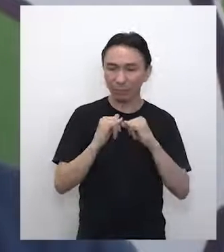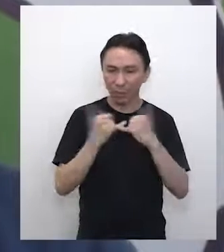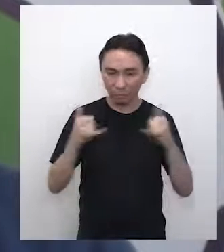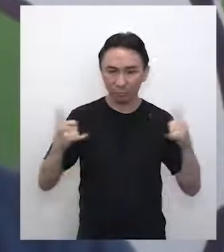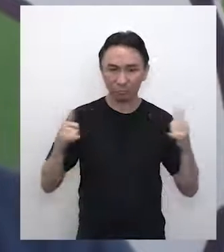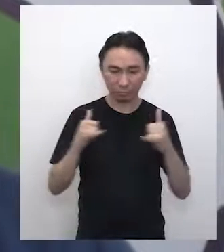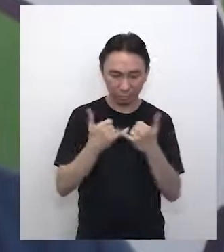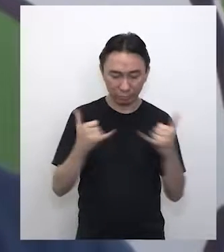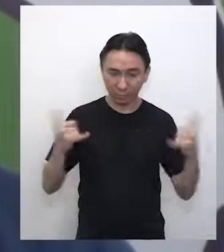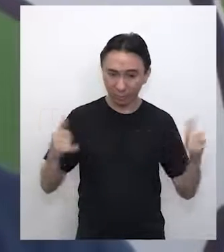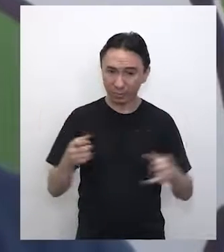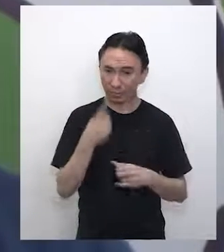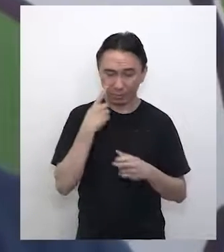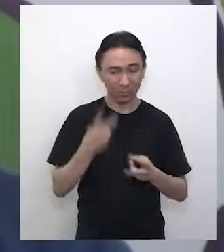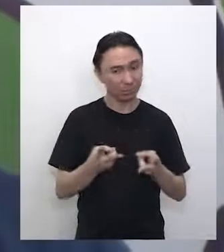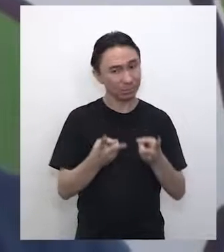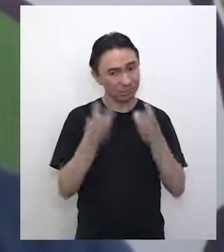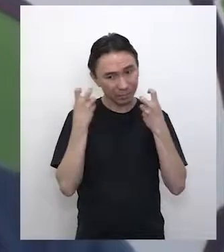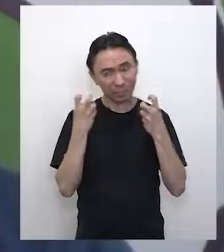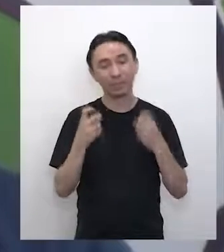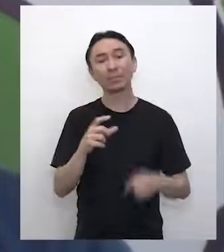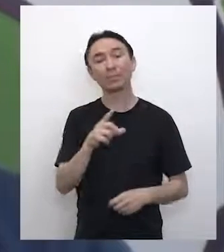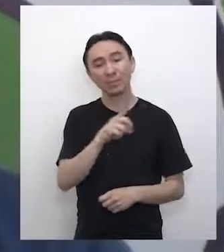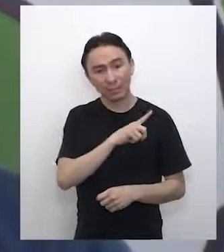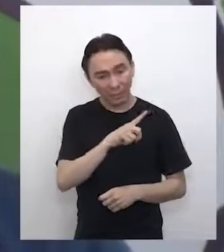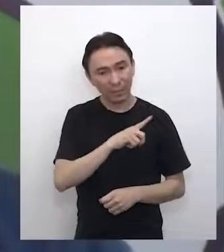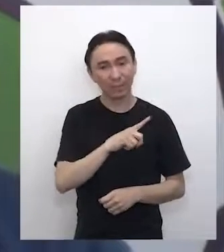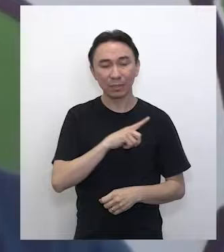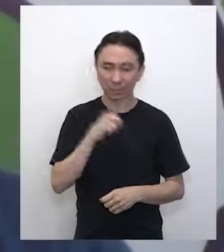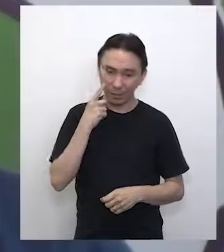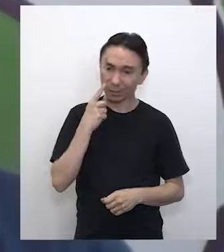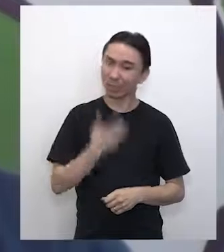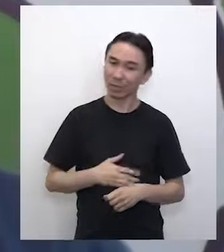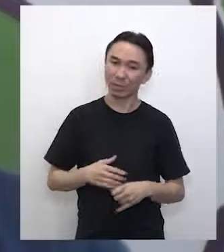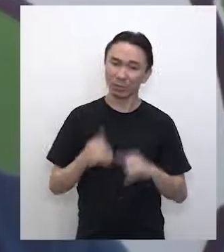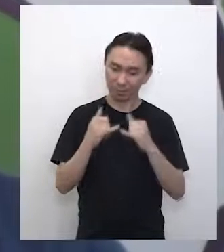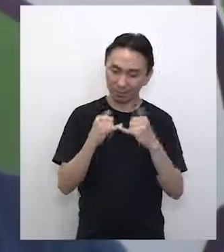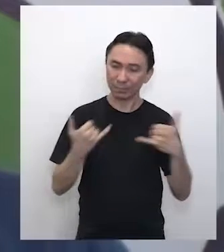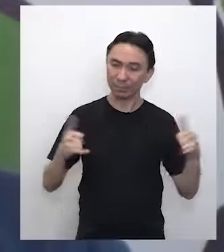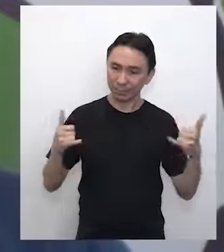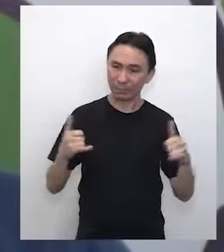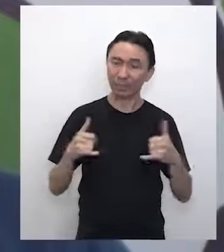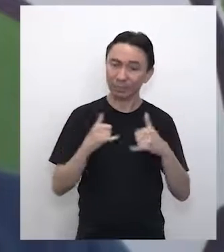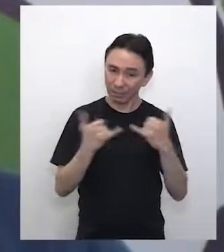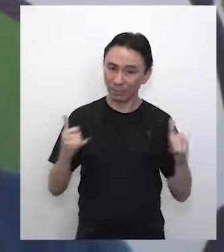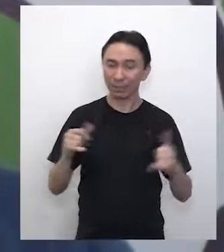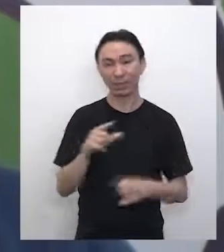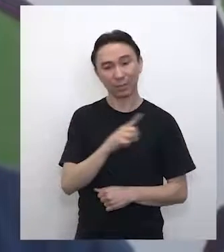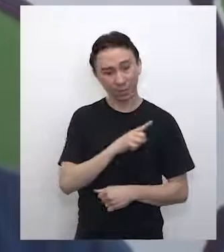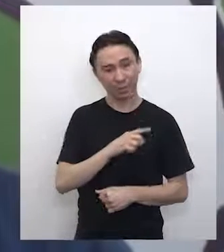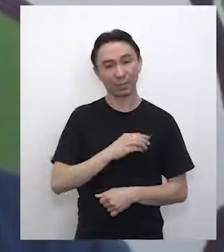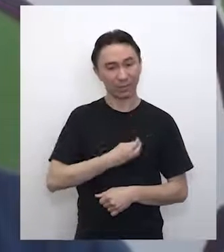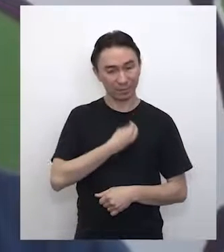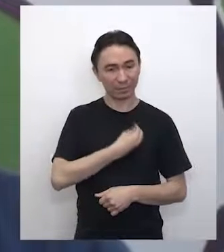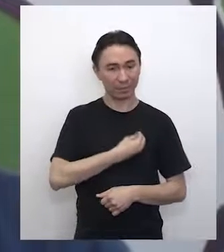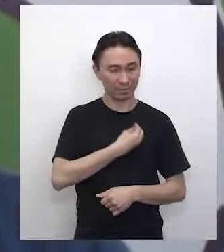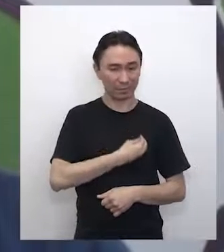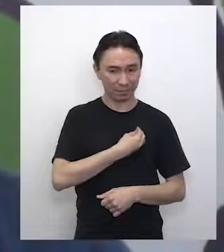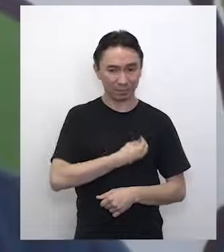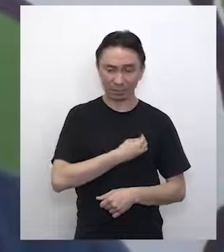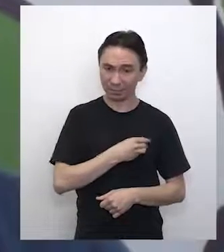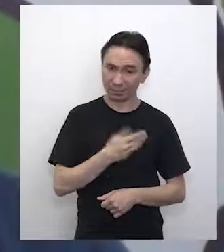vai perceber que realmente existe uma voltagem ali, uma corrente ali existente. você pode fazer